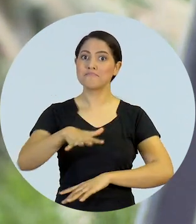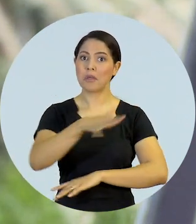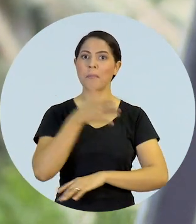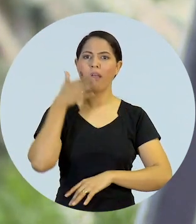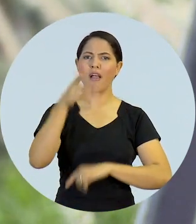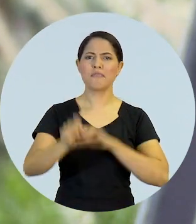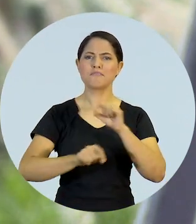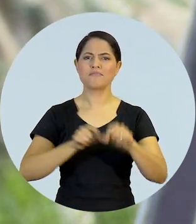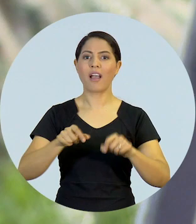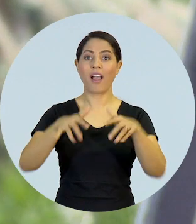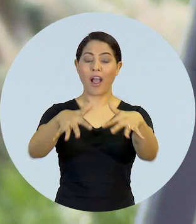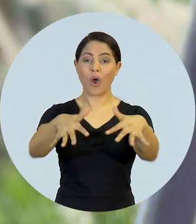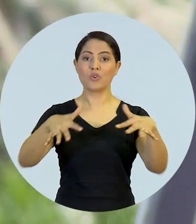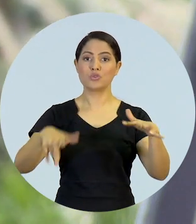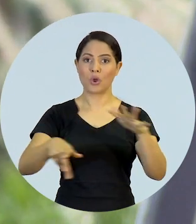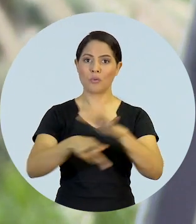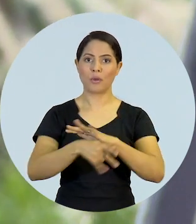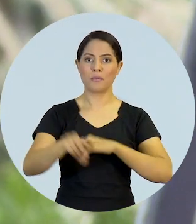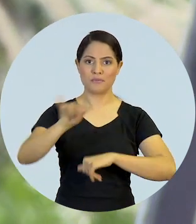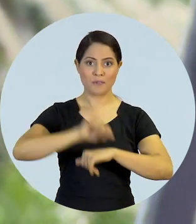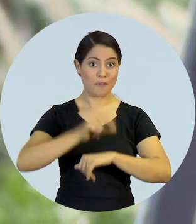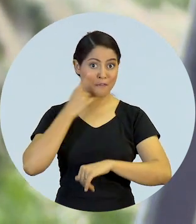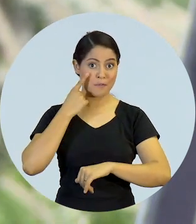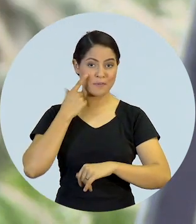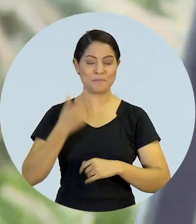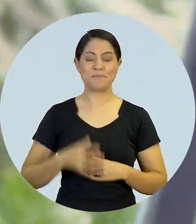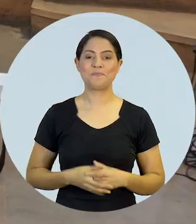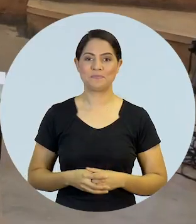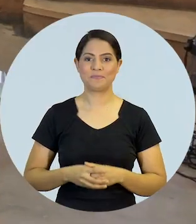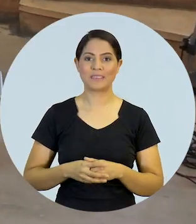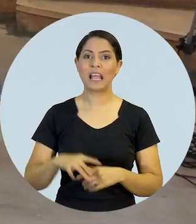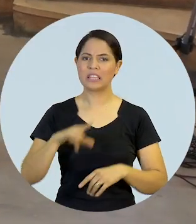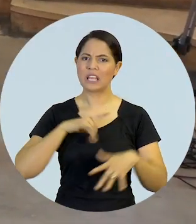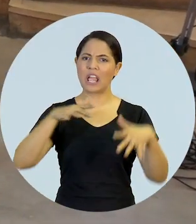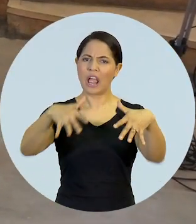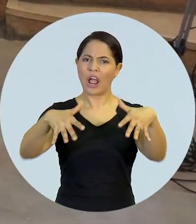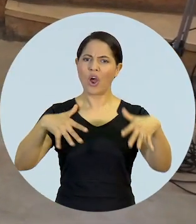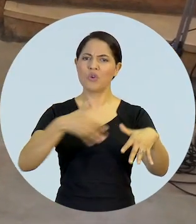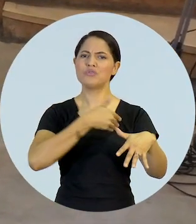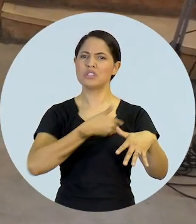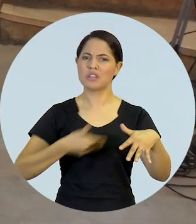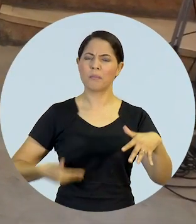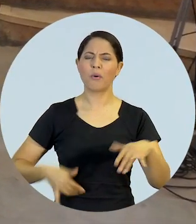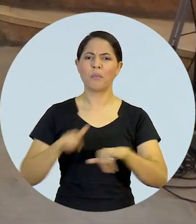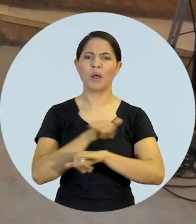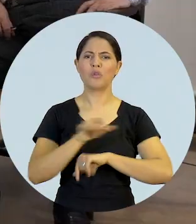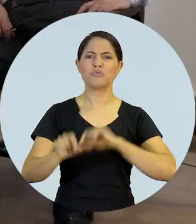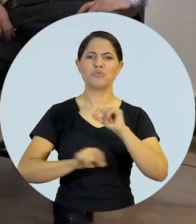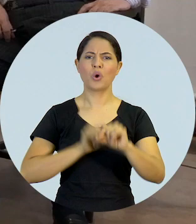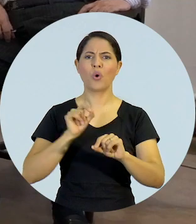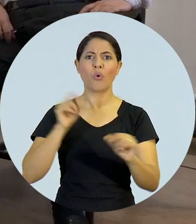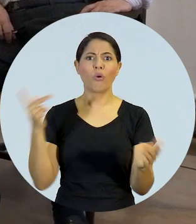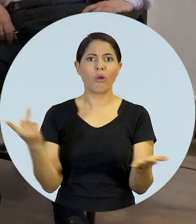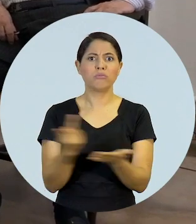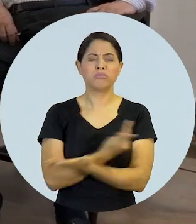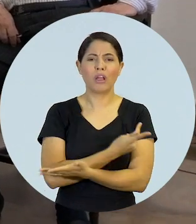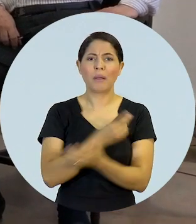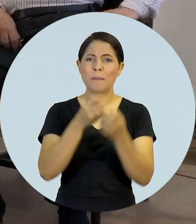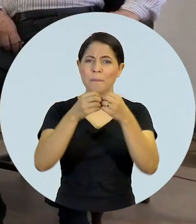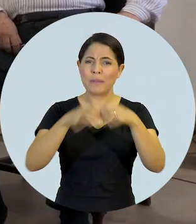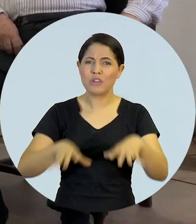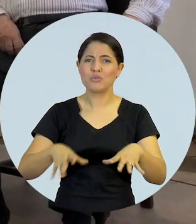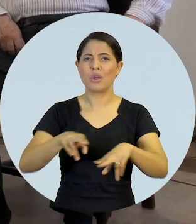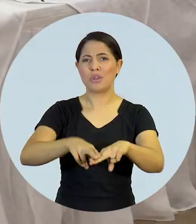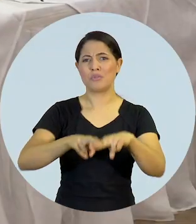da sociedade civil no auditório da seccional. Acompanhe comigo. A audiência pública debateu os reflexos do derramamento de óleo